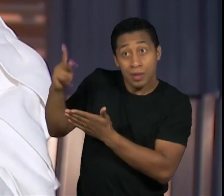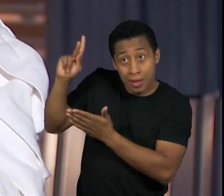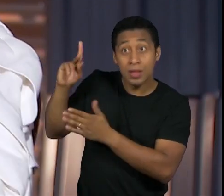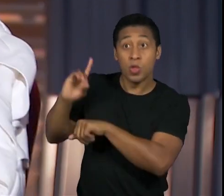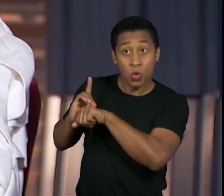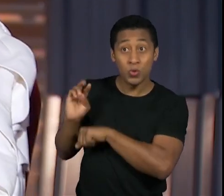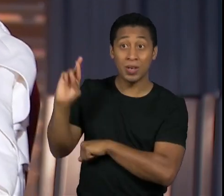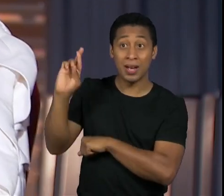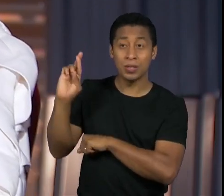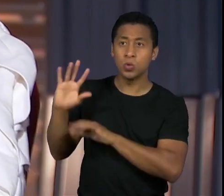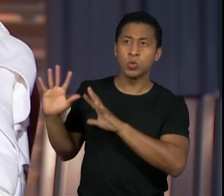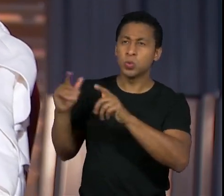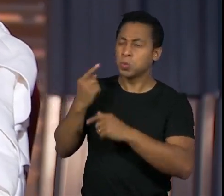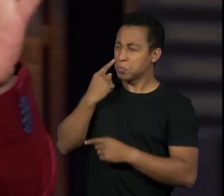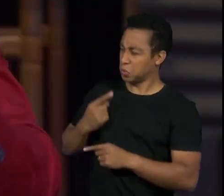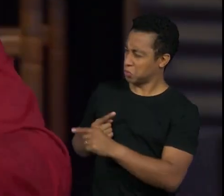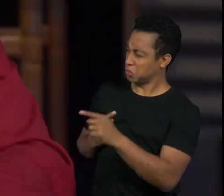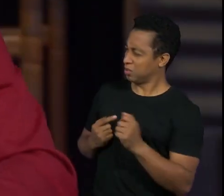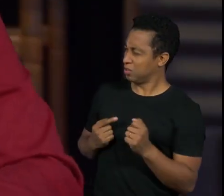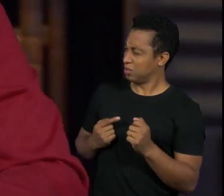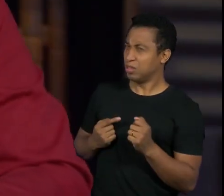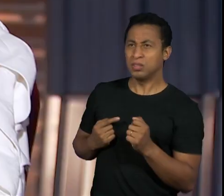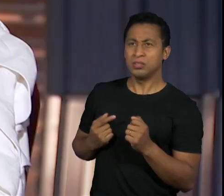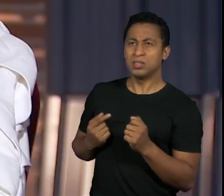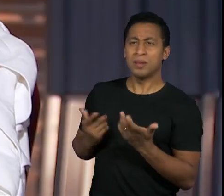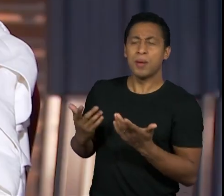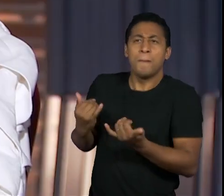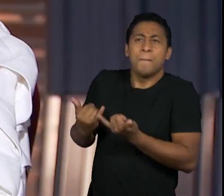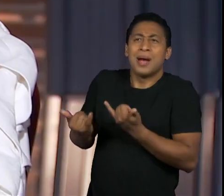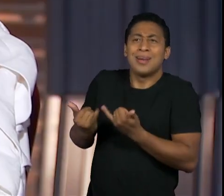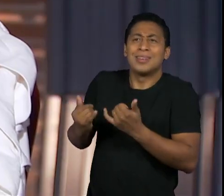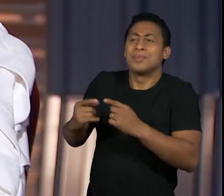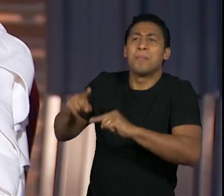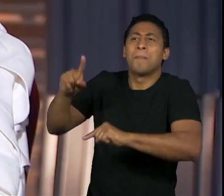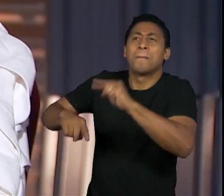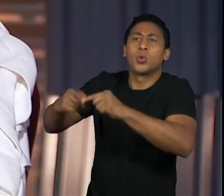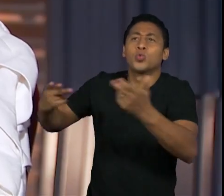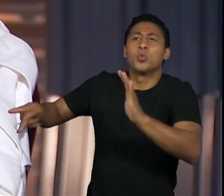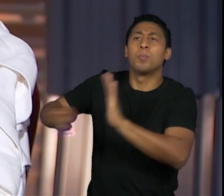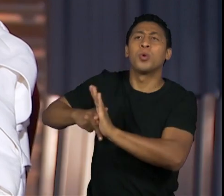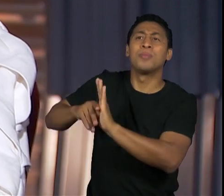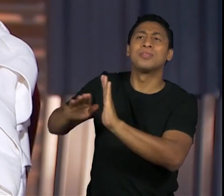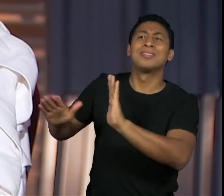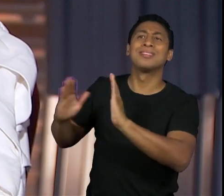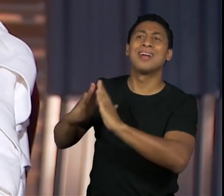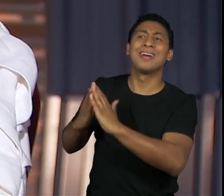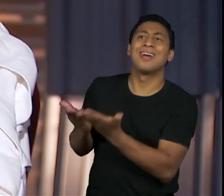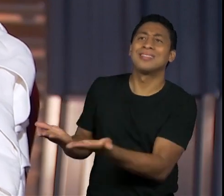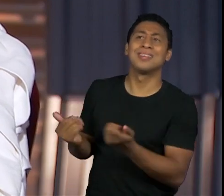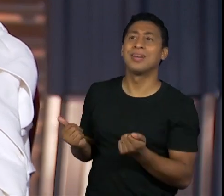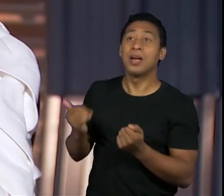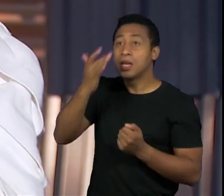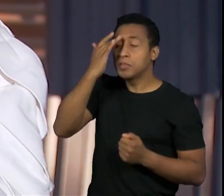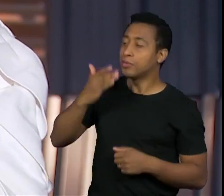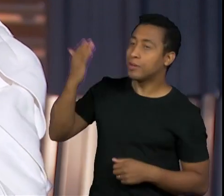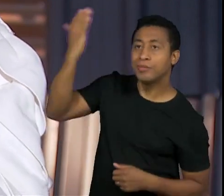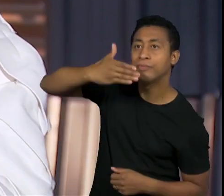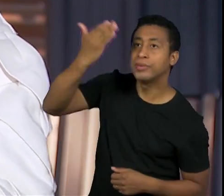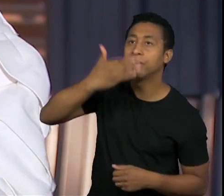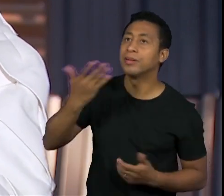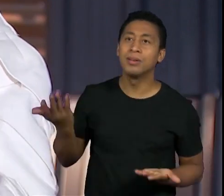era como um mobiliário da casa. Invisível, né? Todas as coisas eram ditas na sua frente, né? Como se fosse realmente